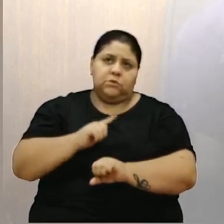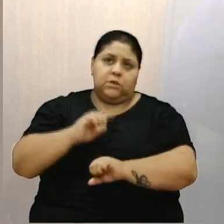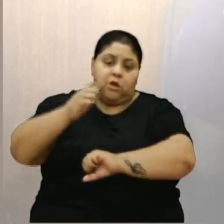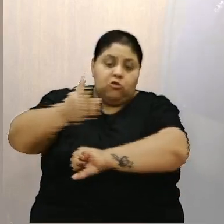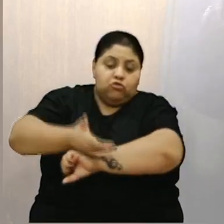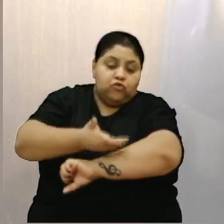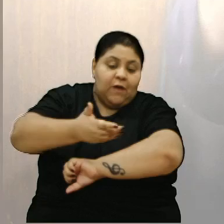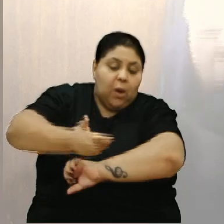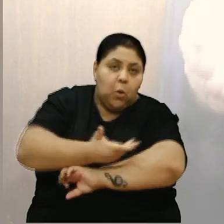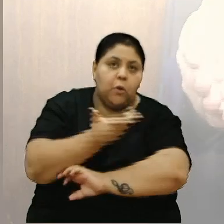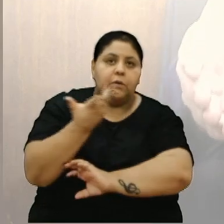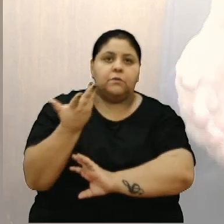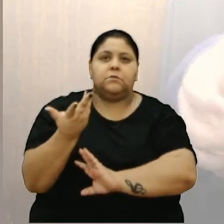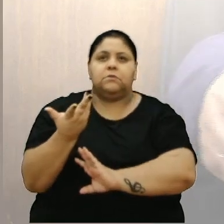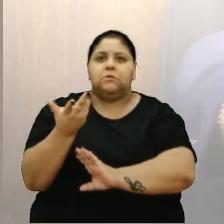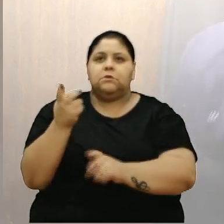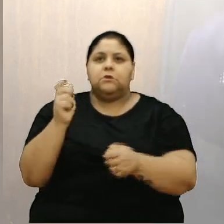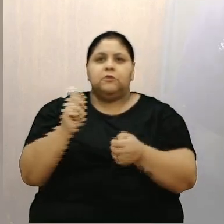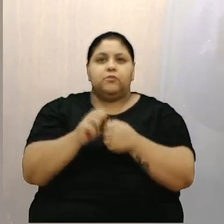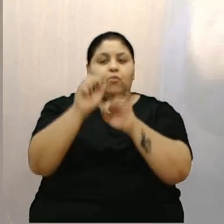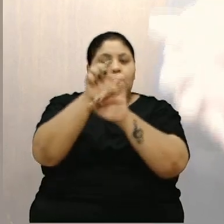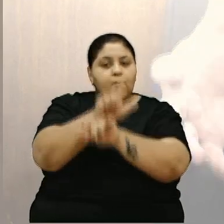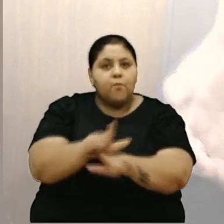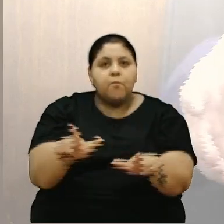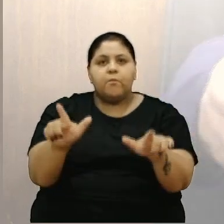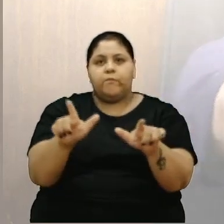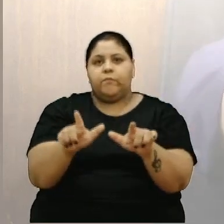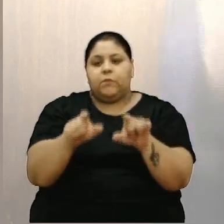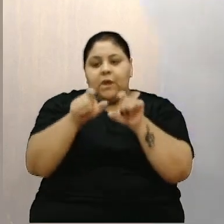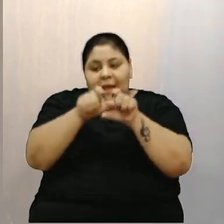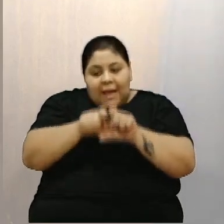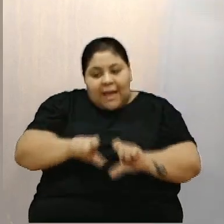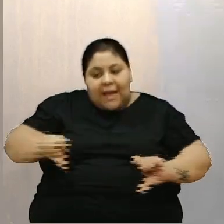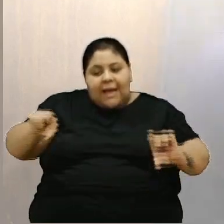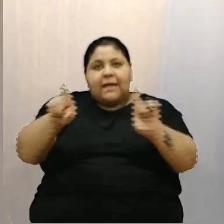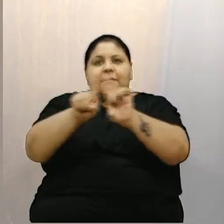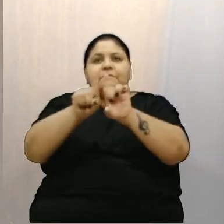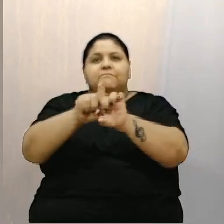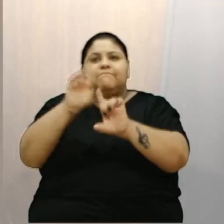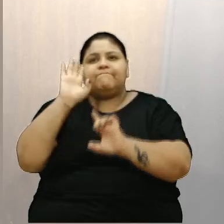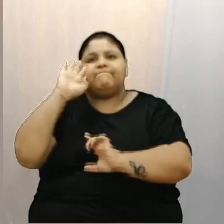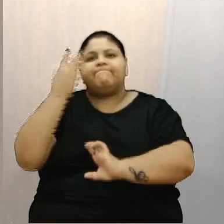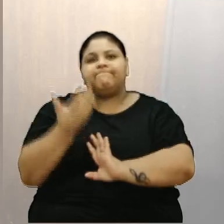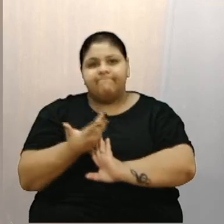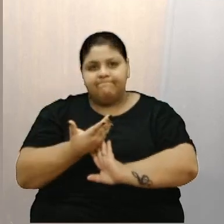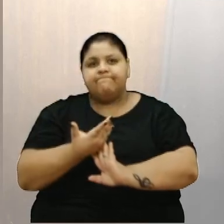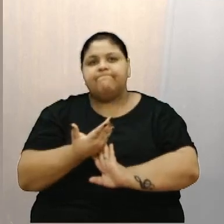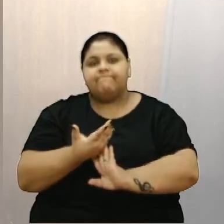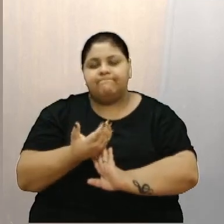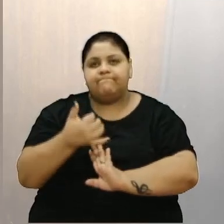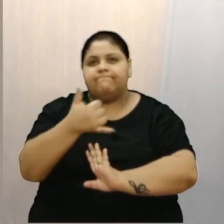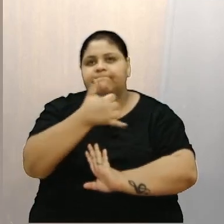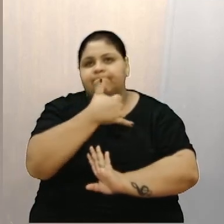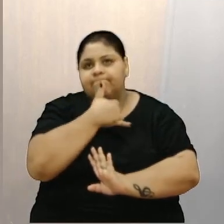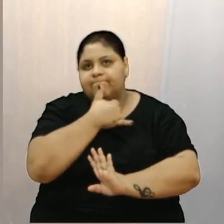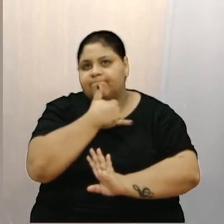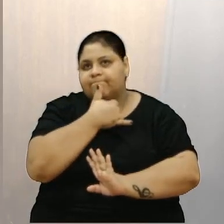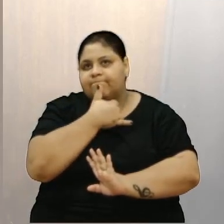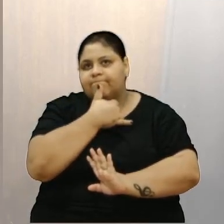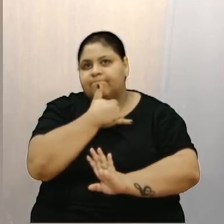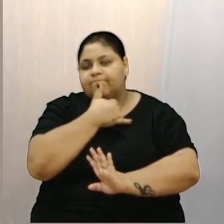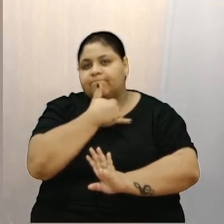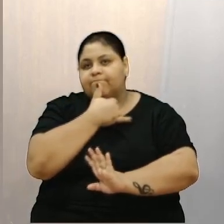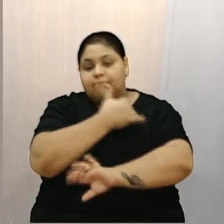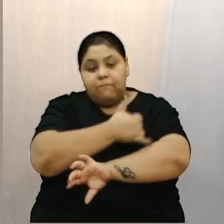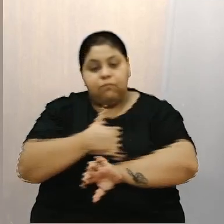e tem que fazer o desassoreamento, tem que encanar. E aí acontece essas coisas que, infelizmente, eles passam muito correndo,